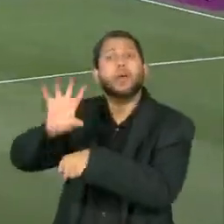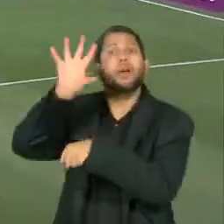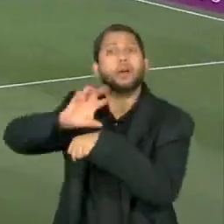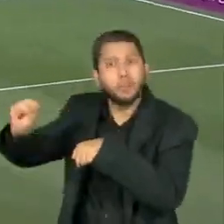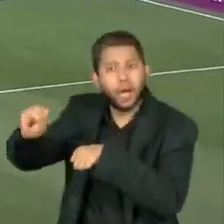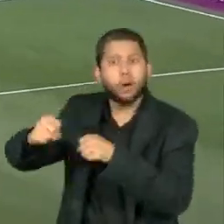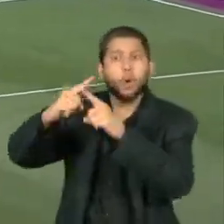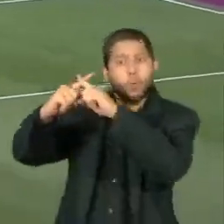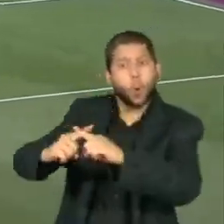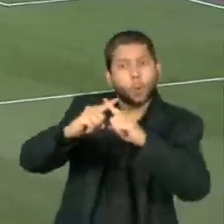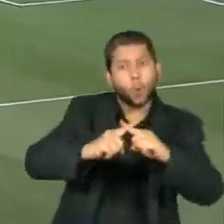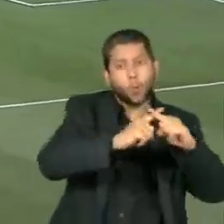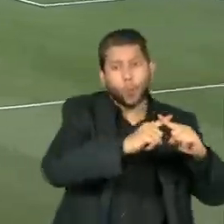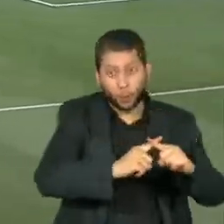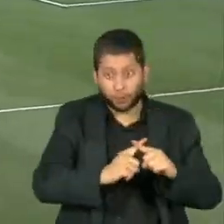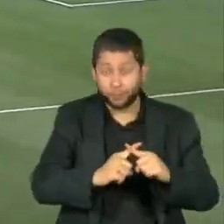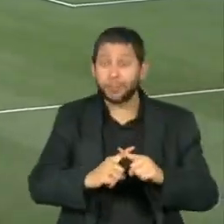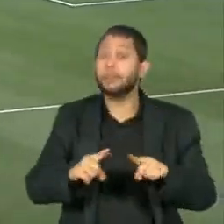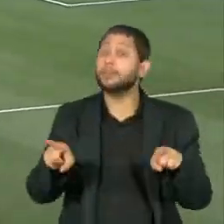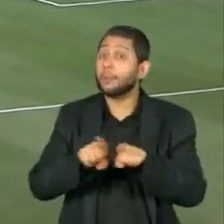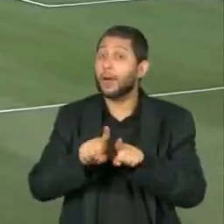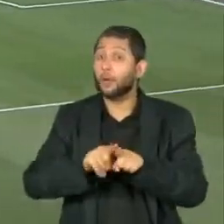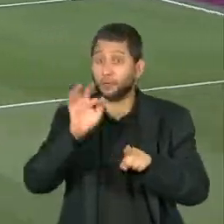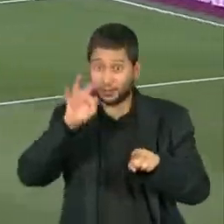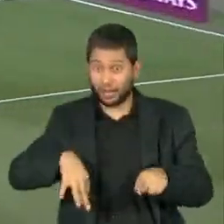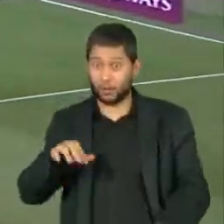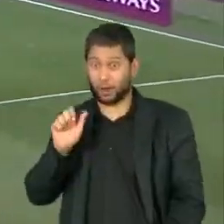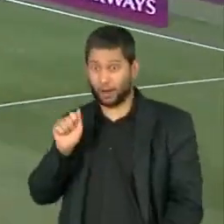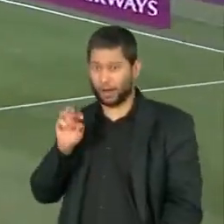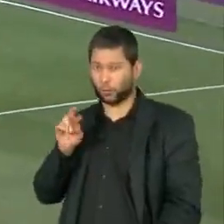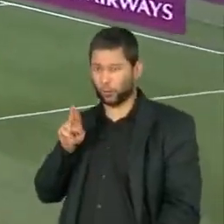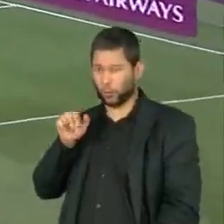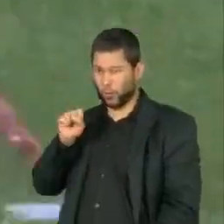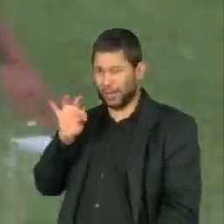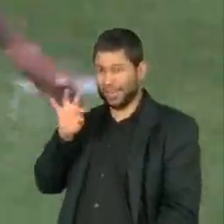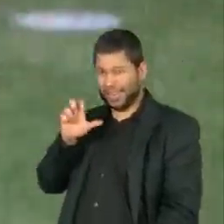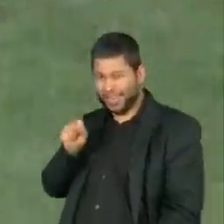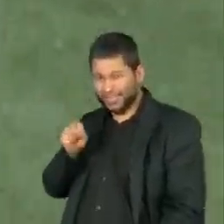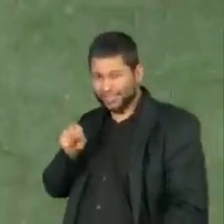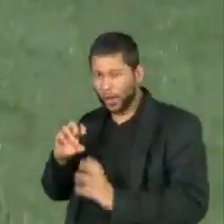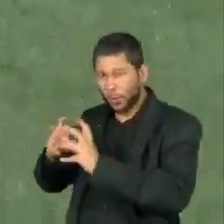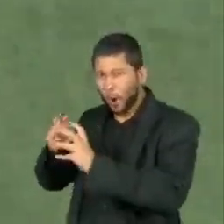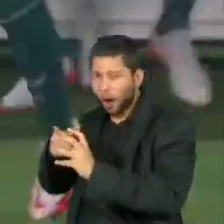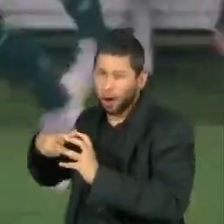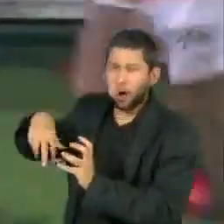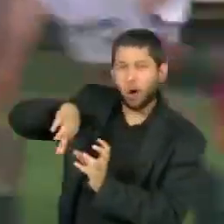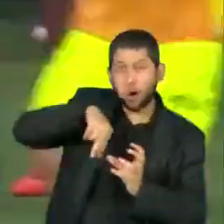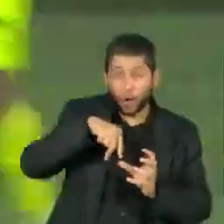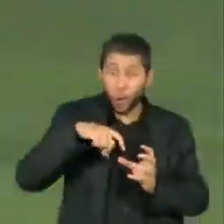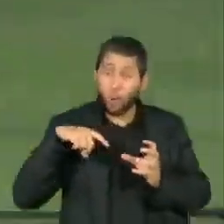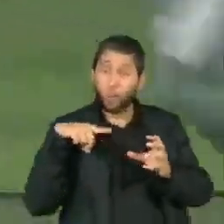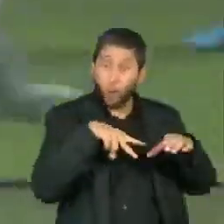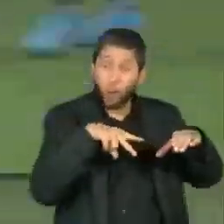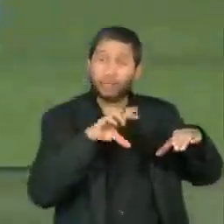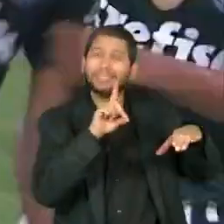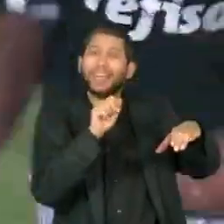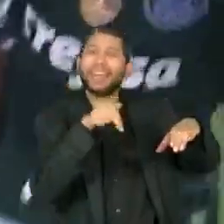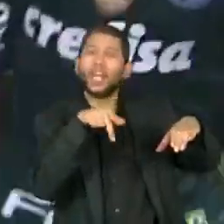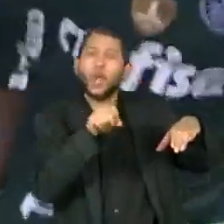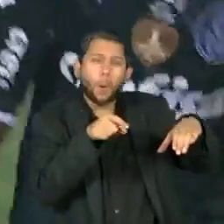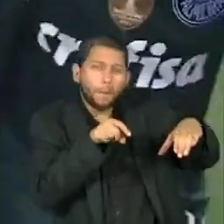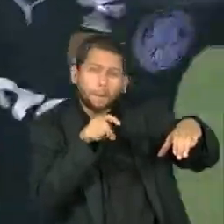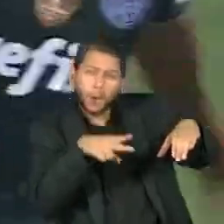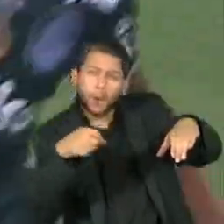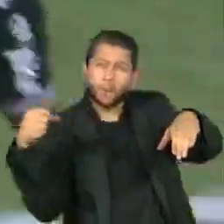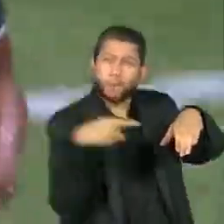Copa Sul-Americana. No final da partida, Atuesta roubou a bola e fez o cruzamento na medida para Danilo aumentar. 2 a 0